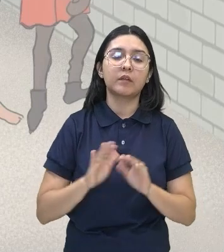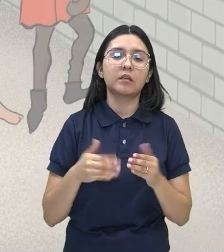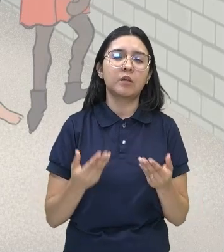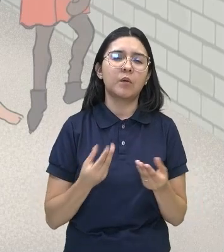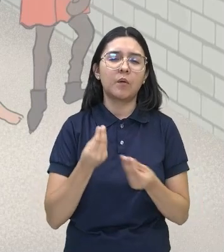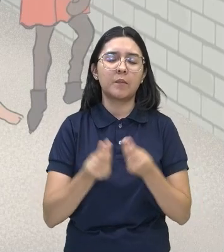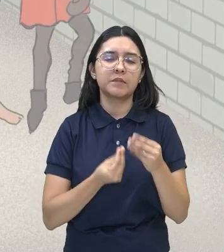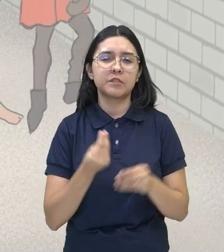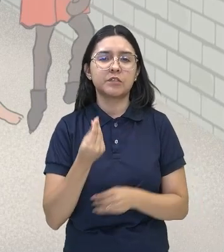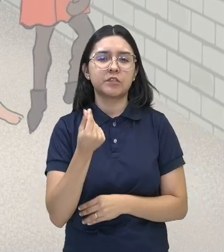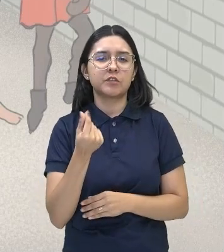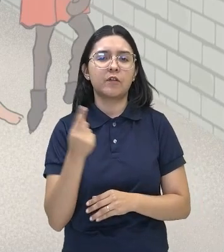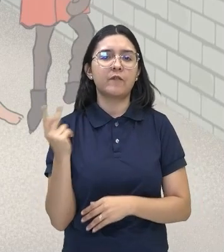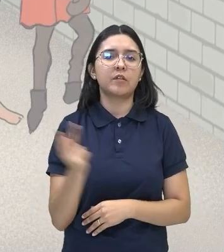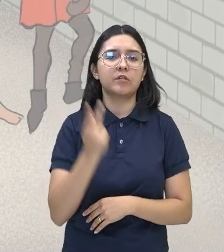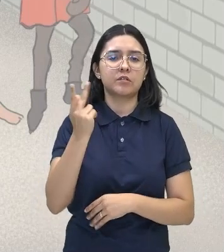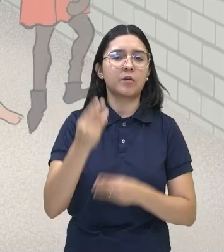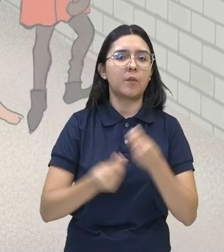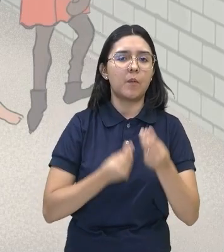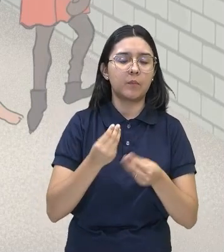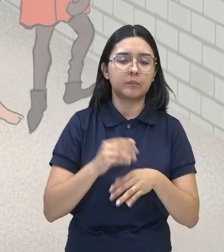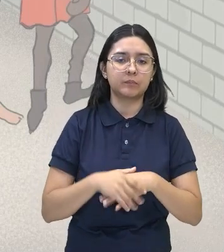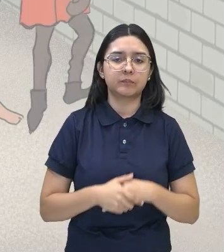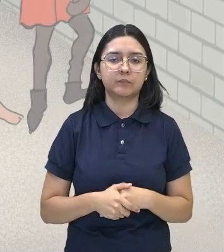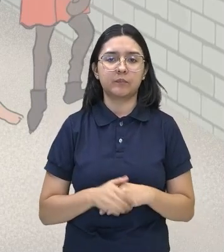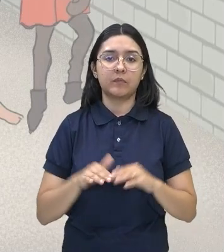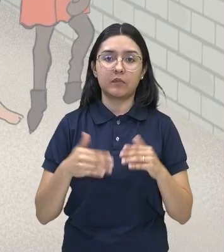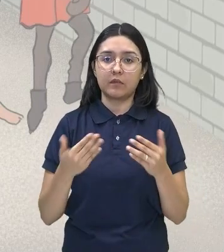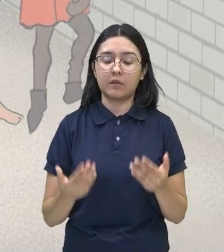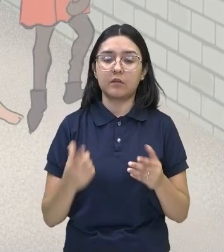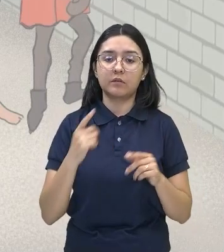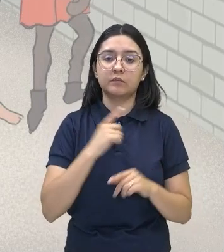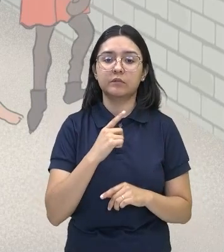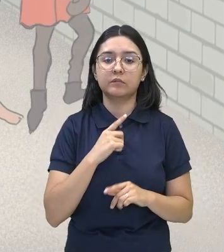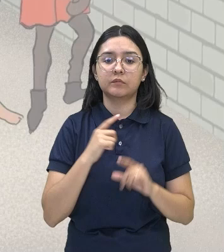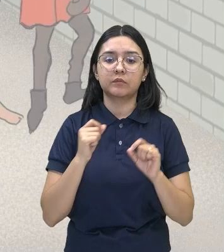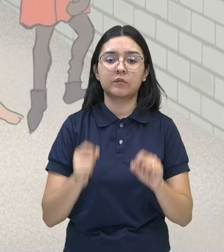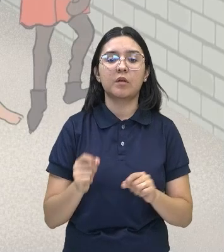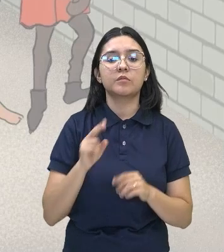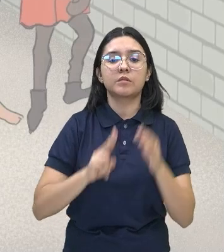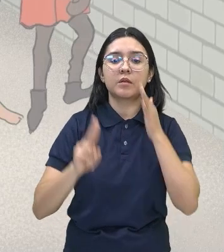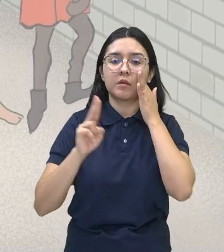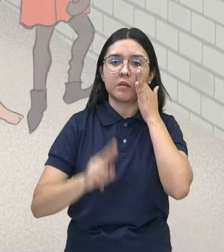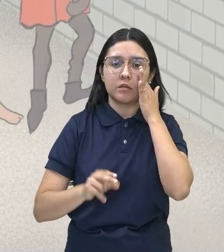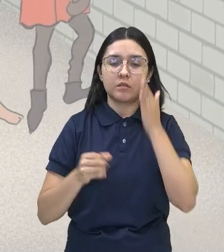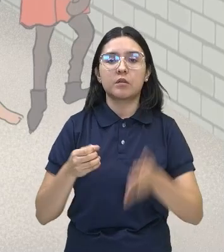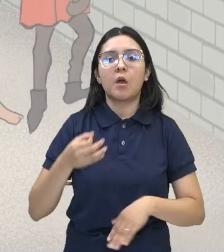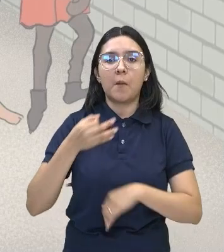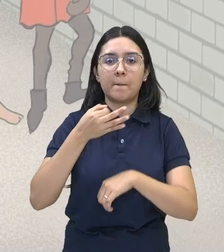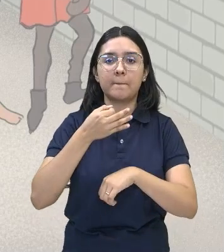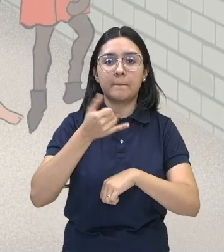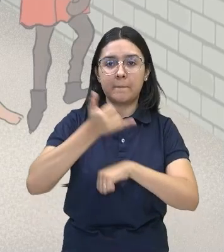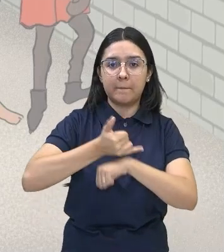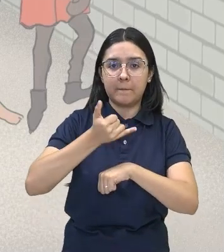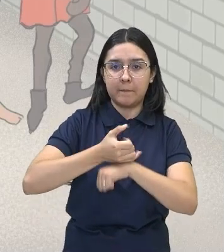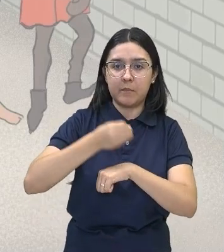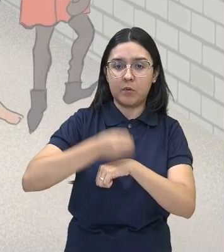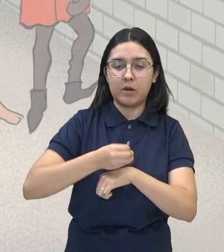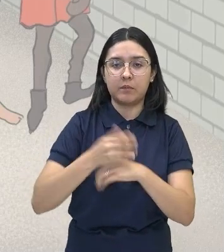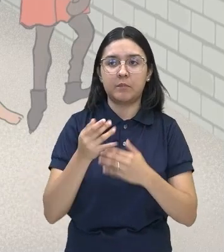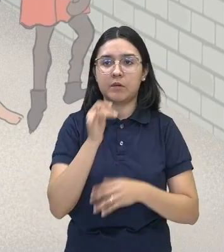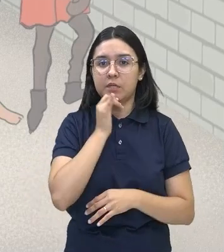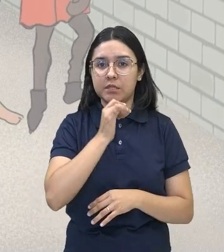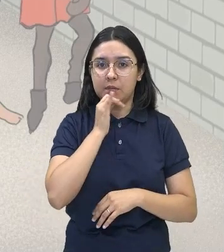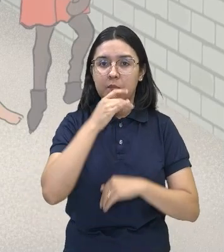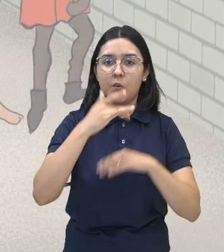dinheiro passou a ser valorizado, gente? Passou-se então a cunhar moedas em metais preciosos como o ouro e a